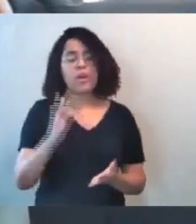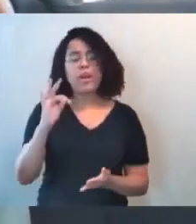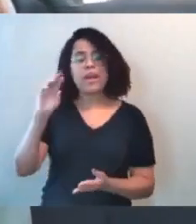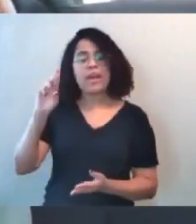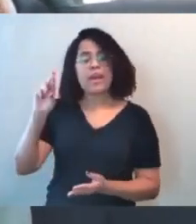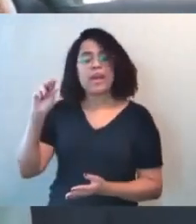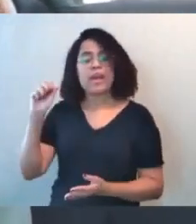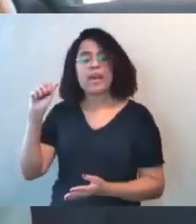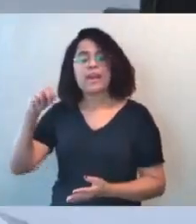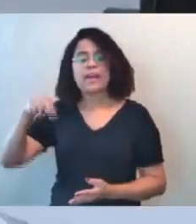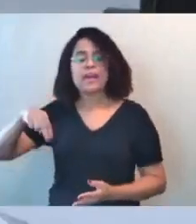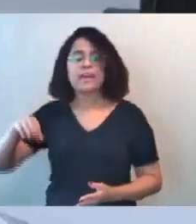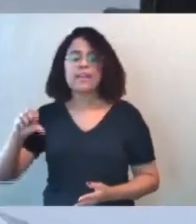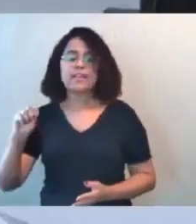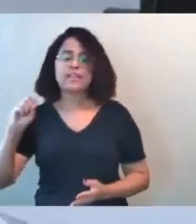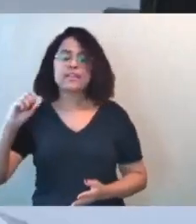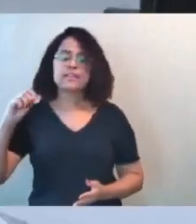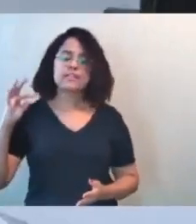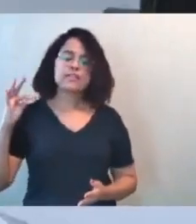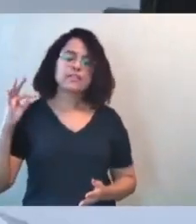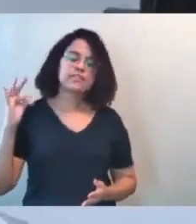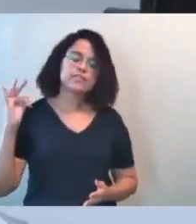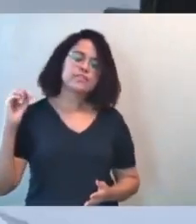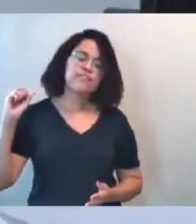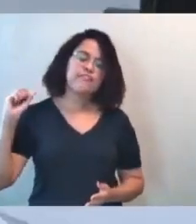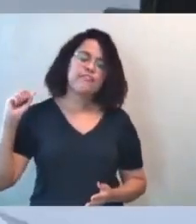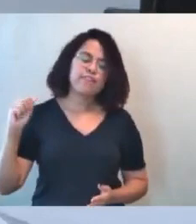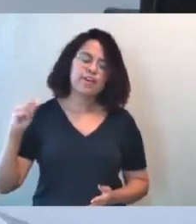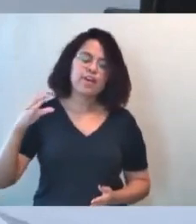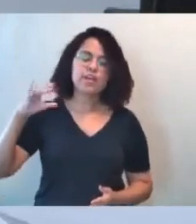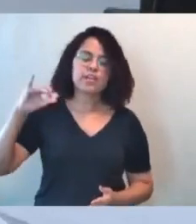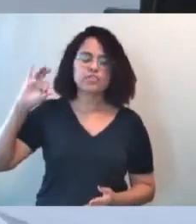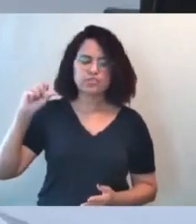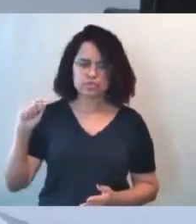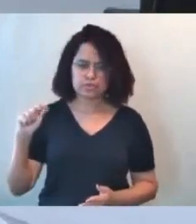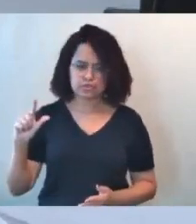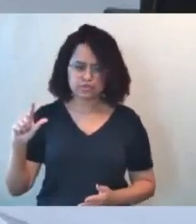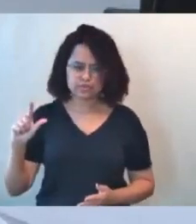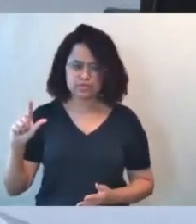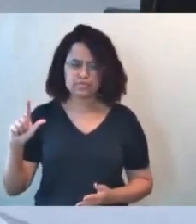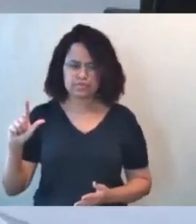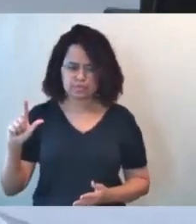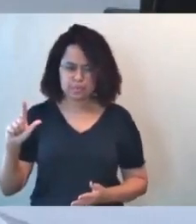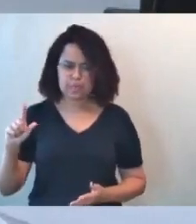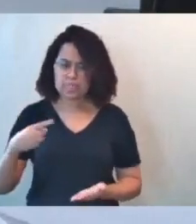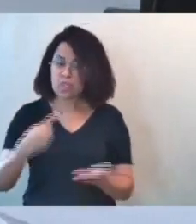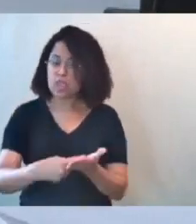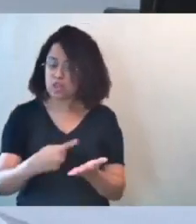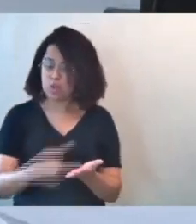envolvidas nesse acordo. Mas quem que mandou o dinheiro para eles? Isso é dinheiro privado ou é dinheiro público?